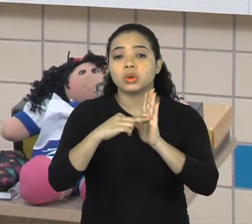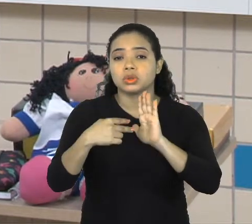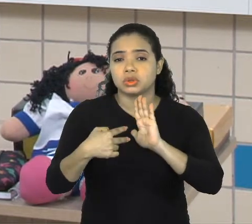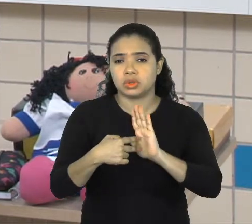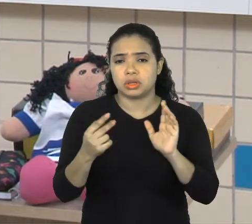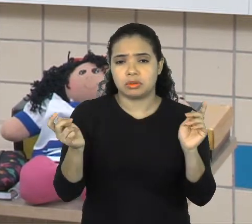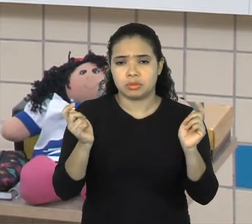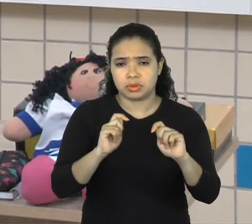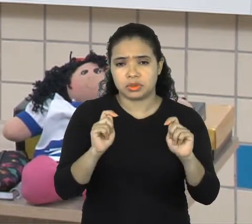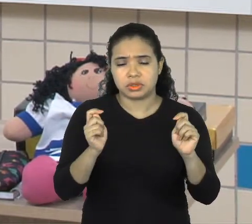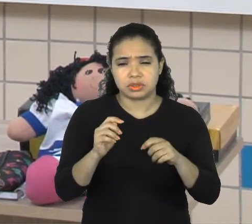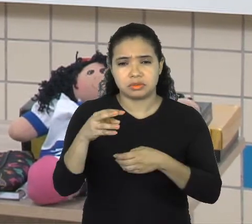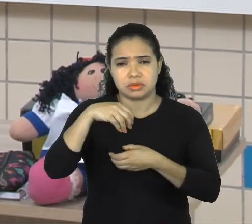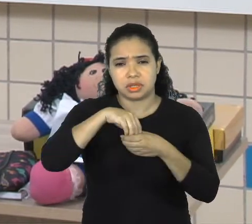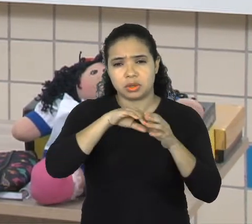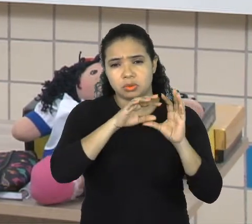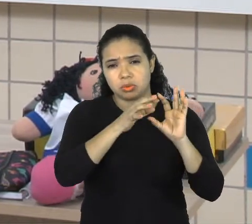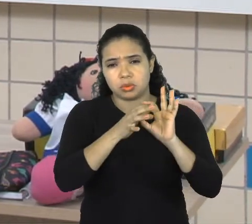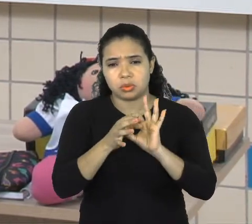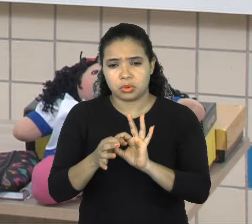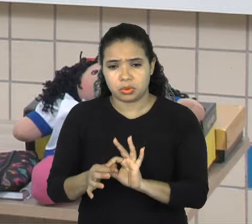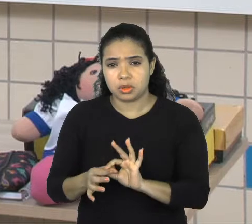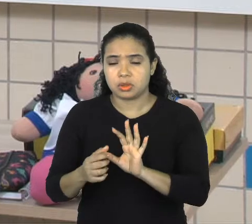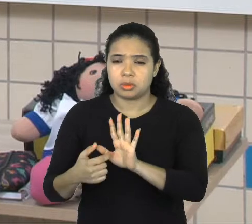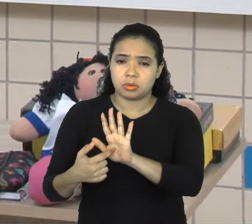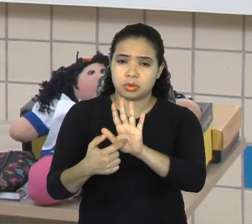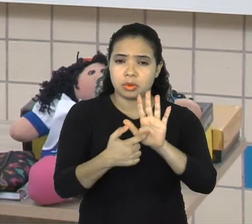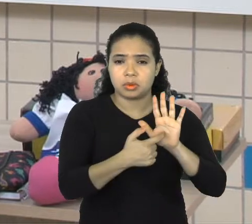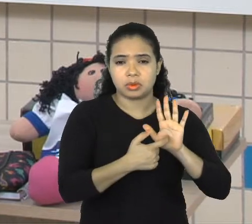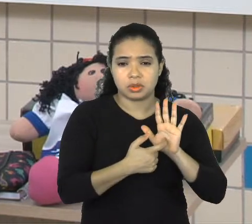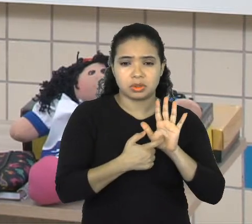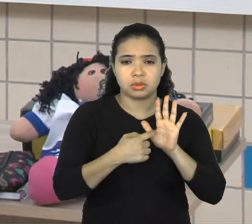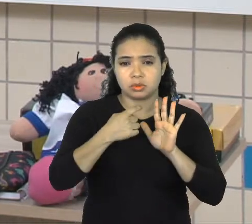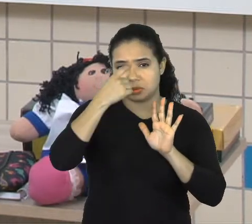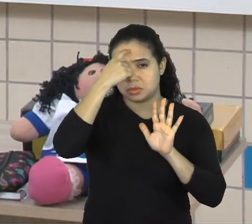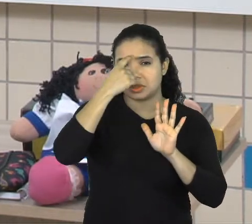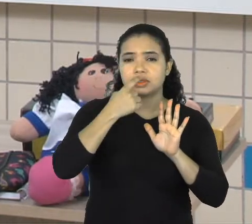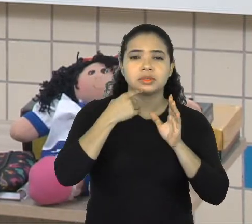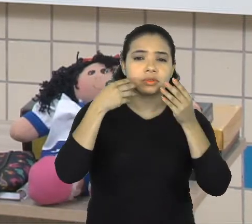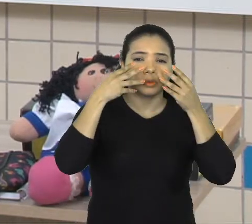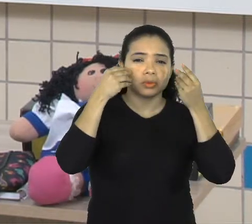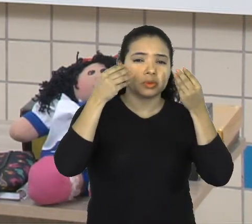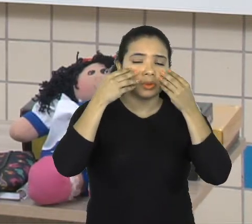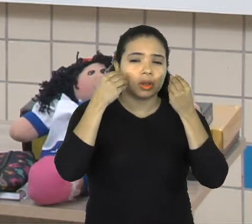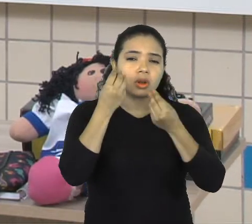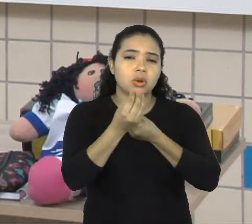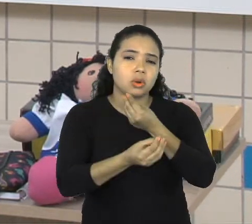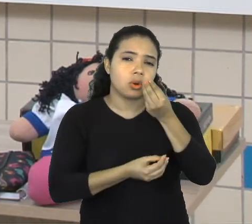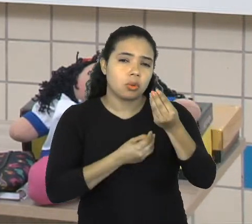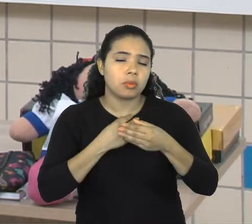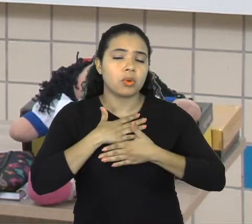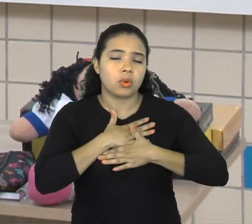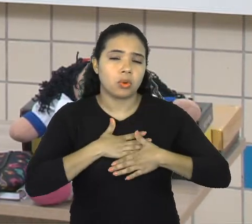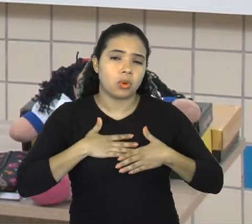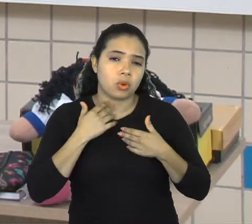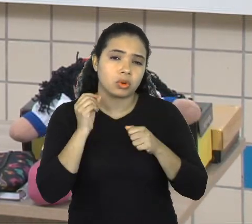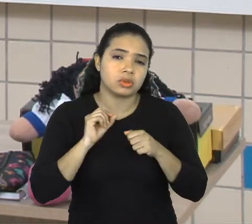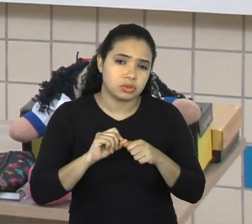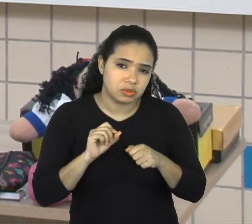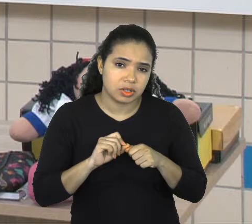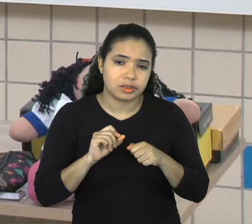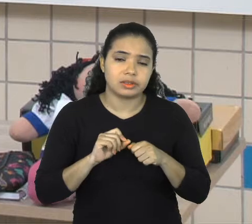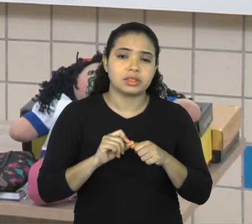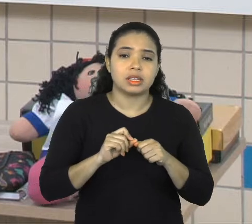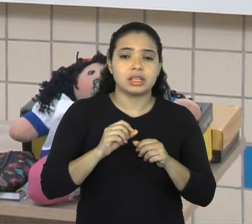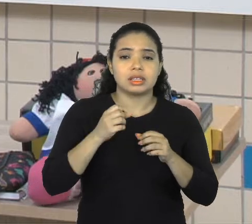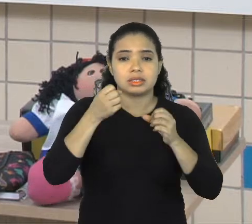ser construído nele? Ele quis passar uma imagem do que era o gato, como que era o gato, o que ele gosta de fazer. E falava no